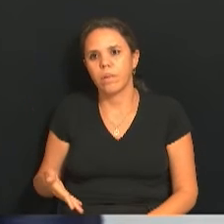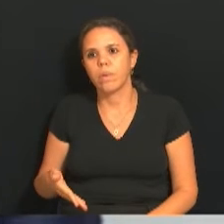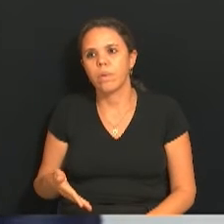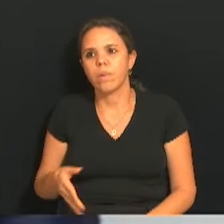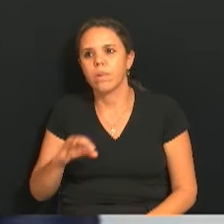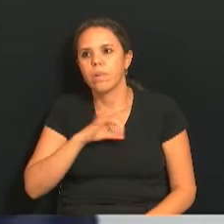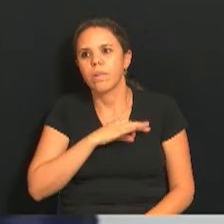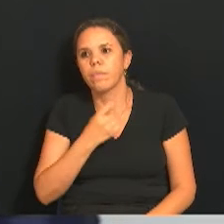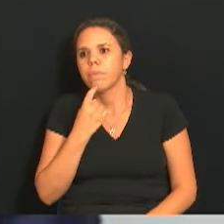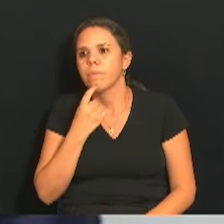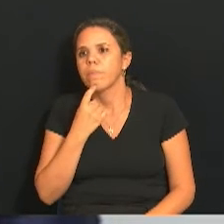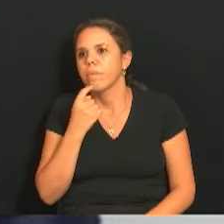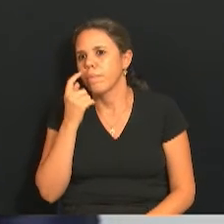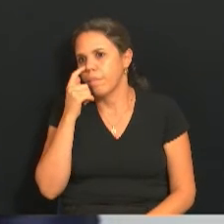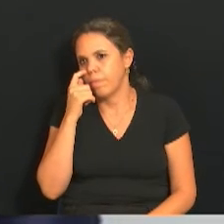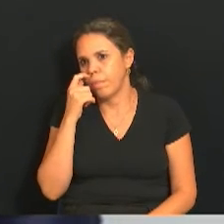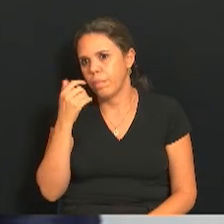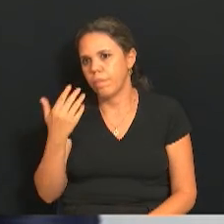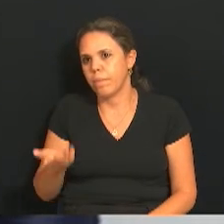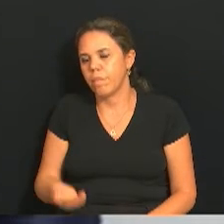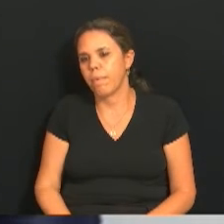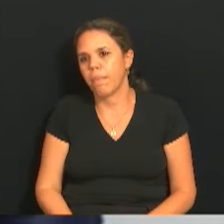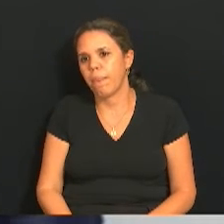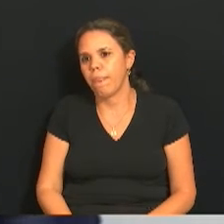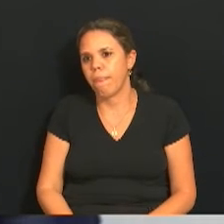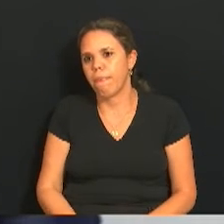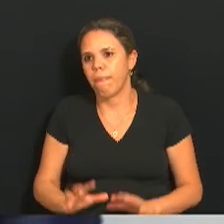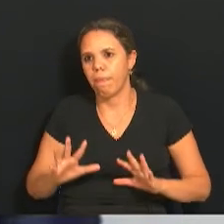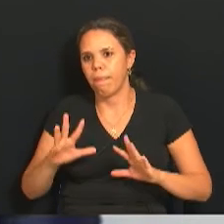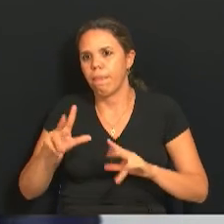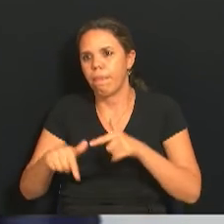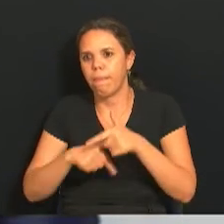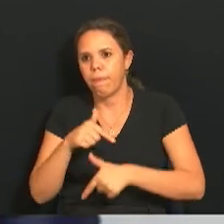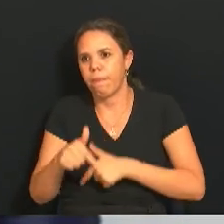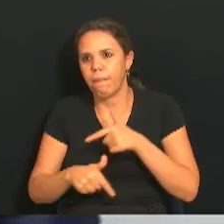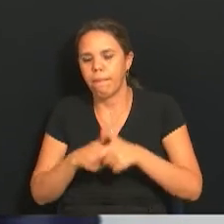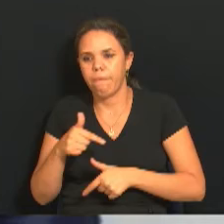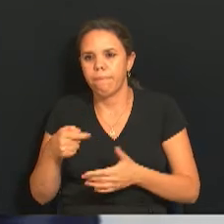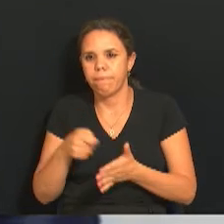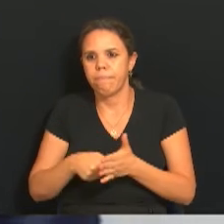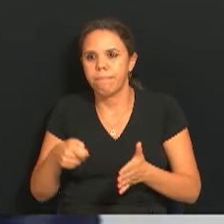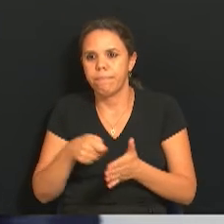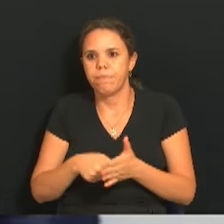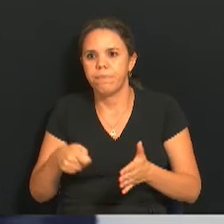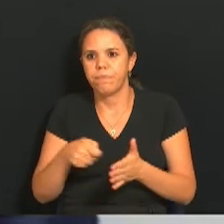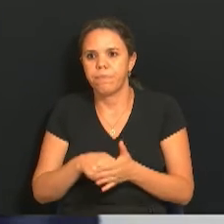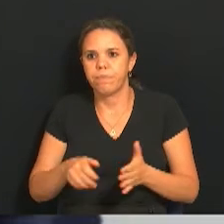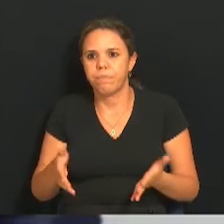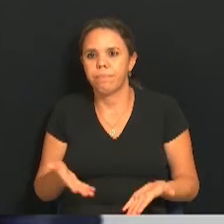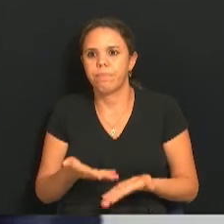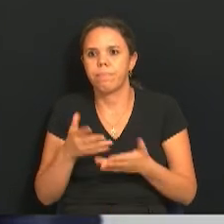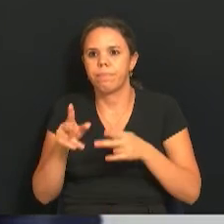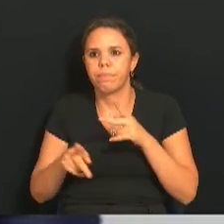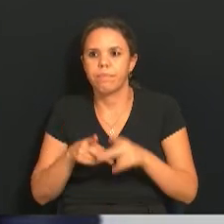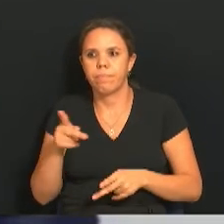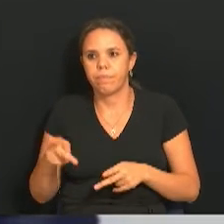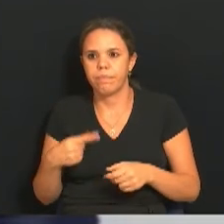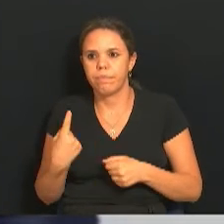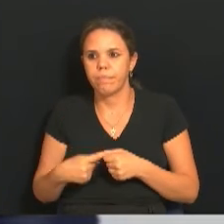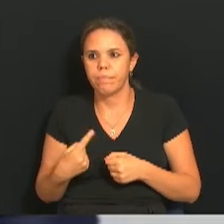de Campinas. Fazem todos, né, um trabalho muito dedicado pela população do nosso